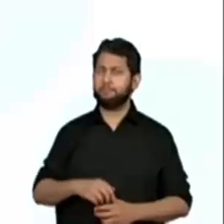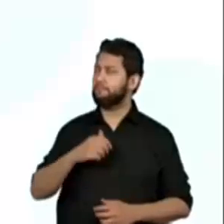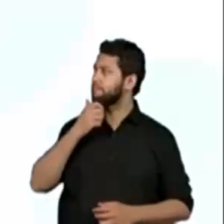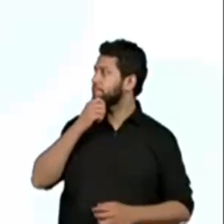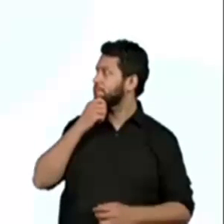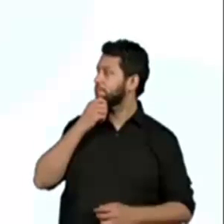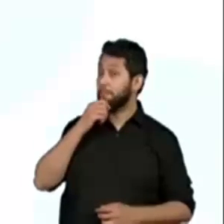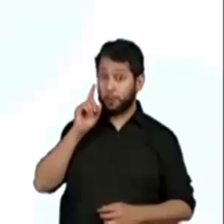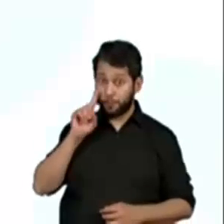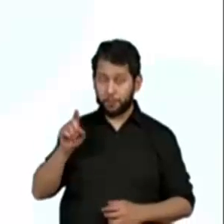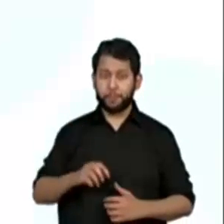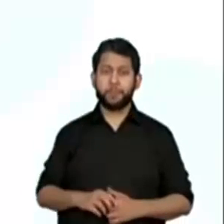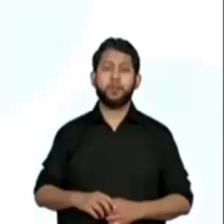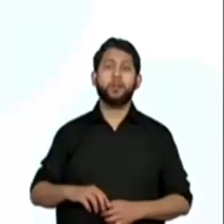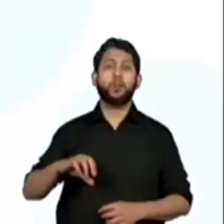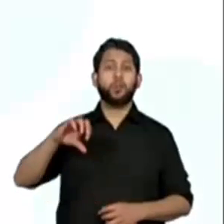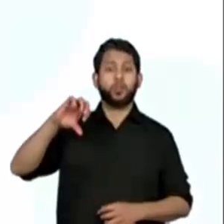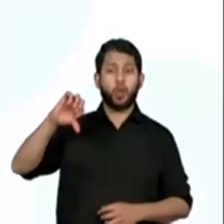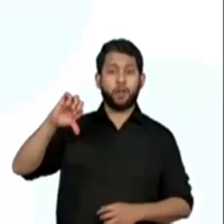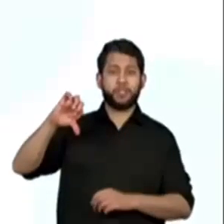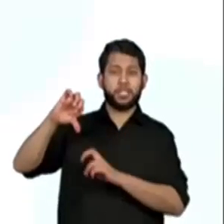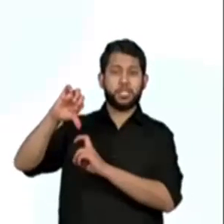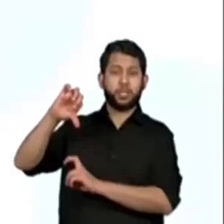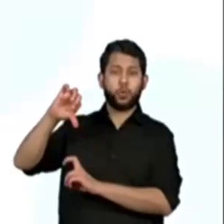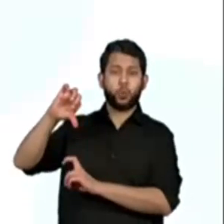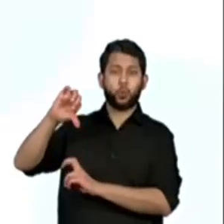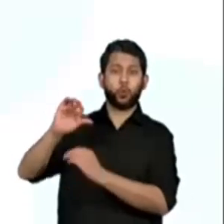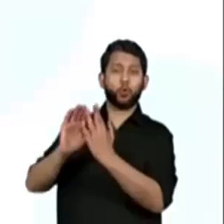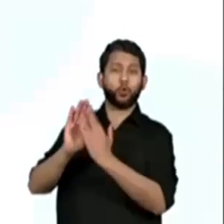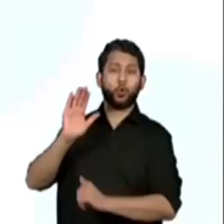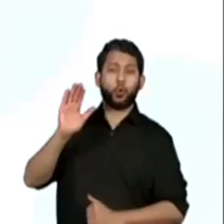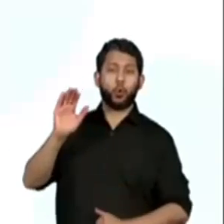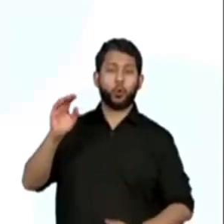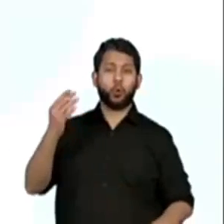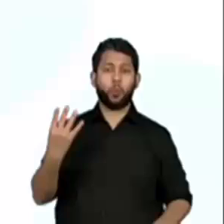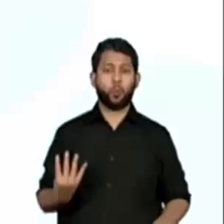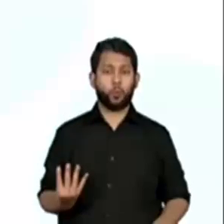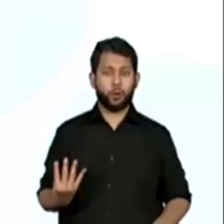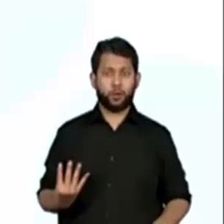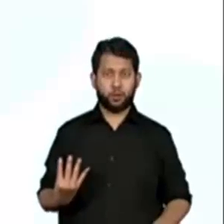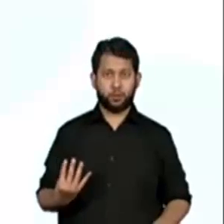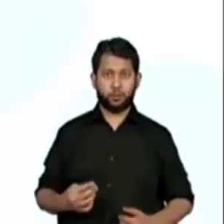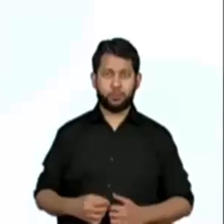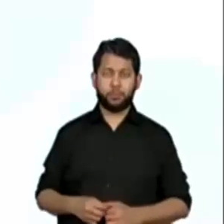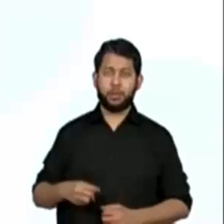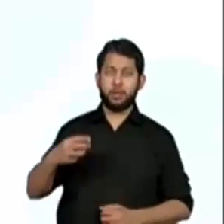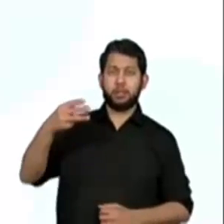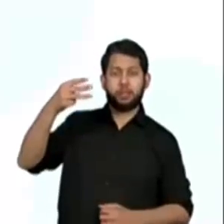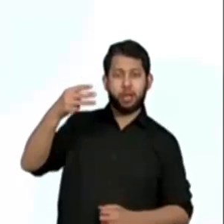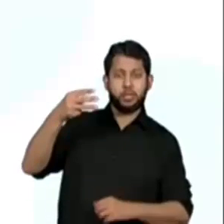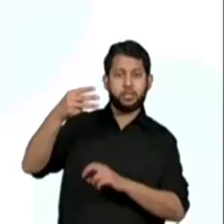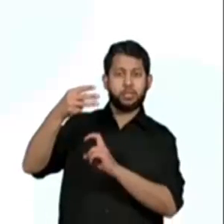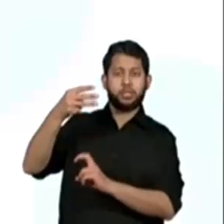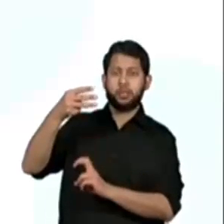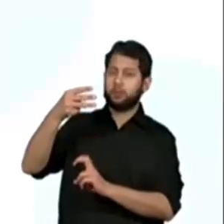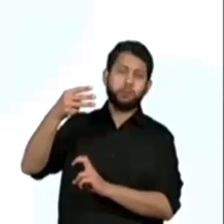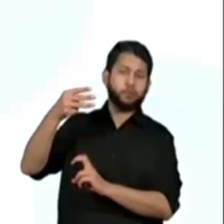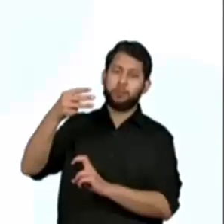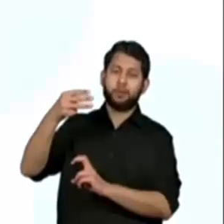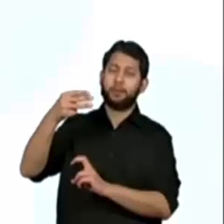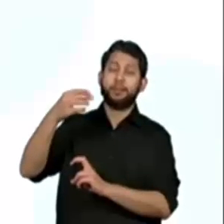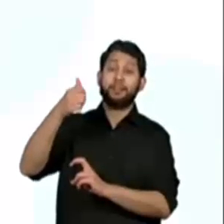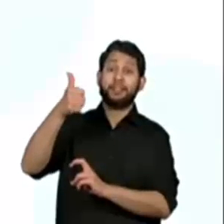Vamos lá. 9 menos 5, pessoal. 9 menos 5, 4. E 3, dá para tirar